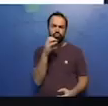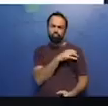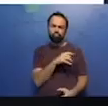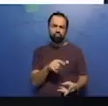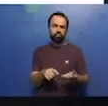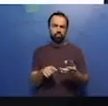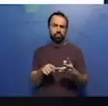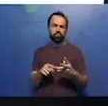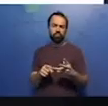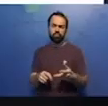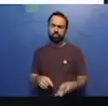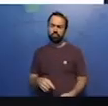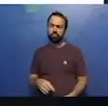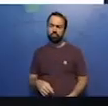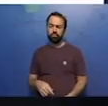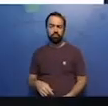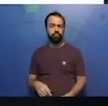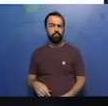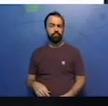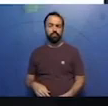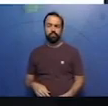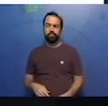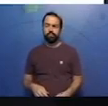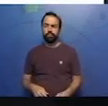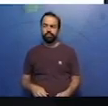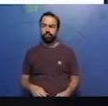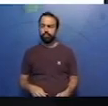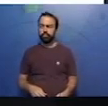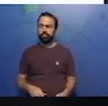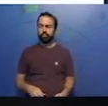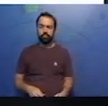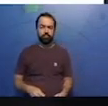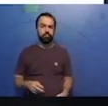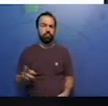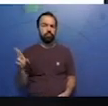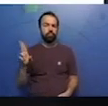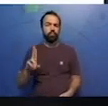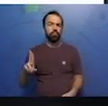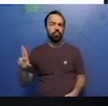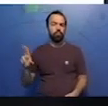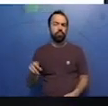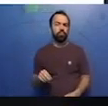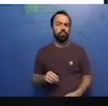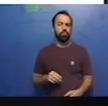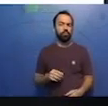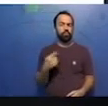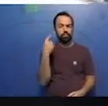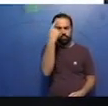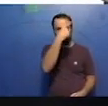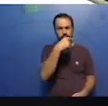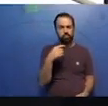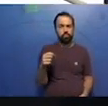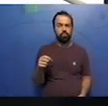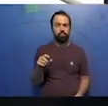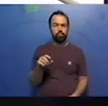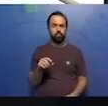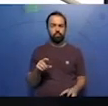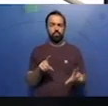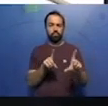Para indicar as medidas das horas, usamos a letra H, o H de